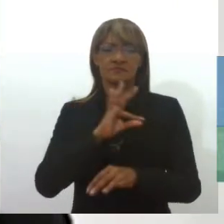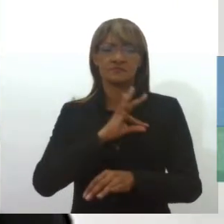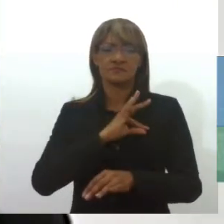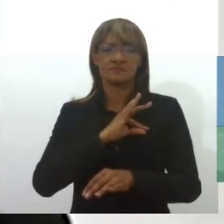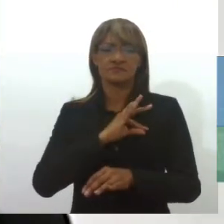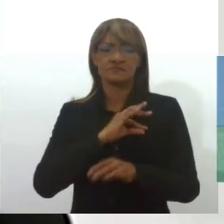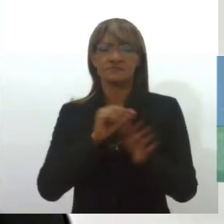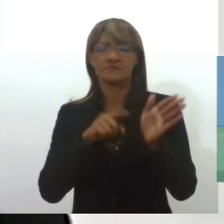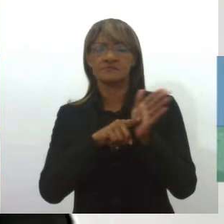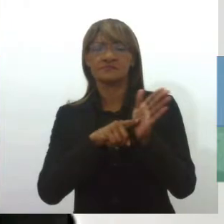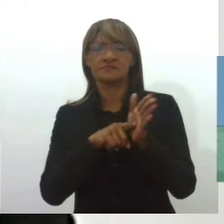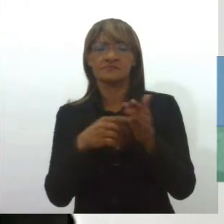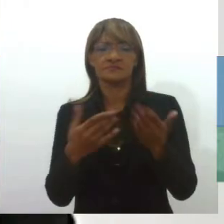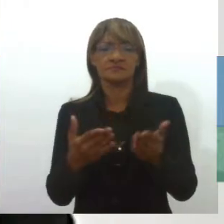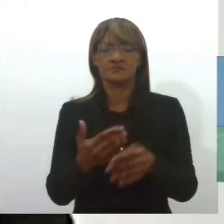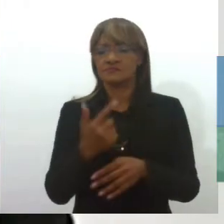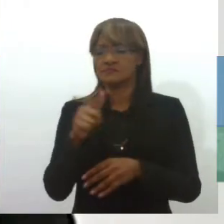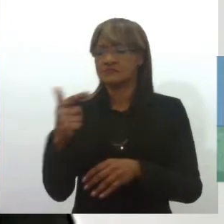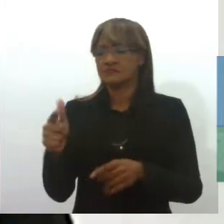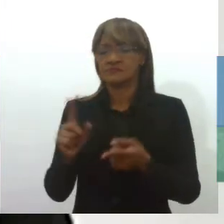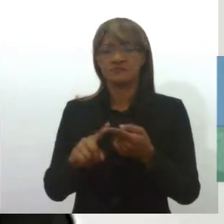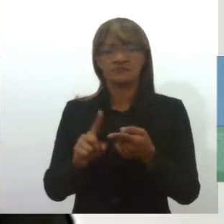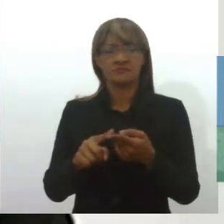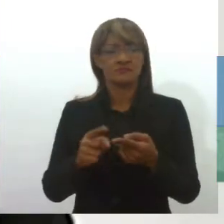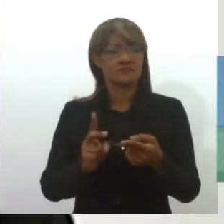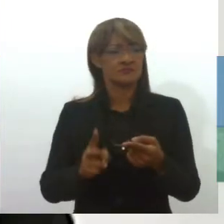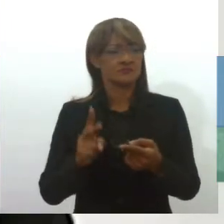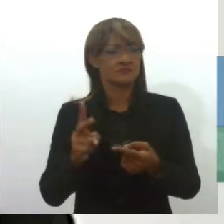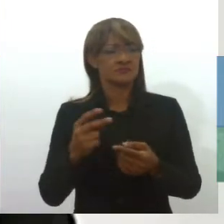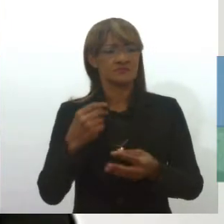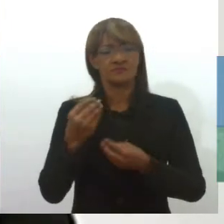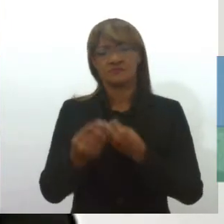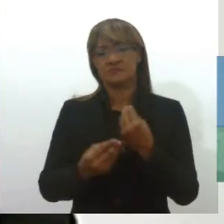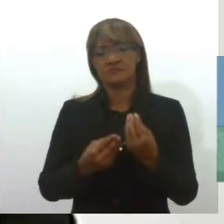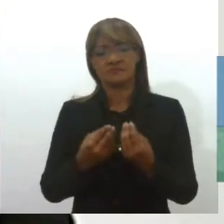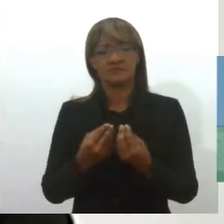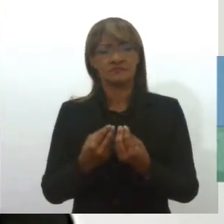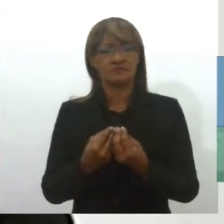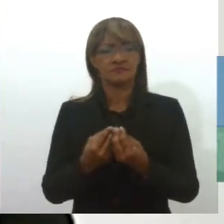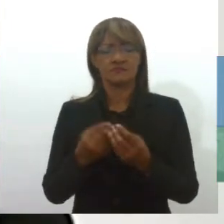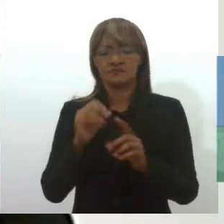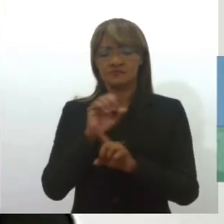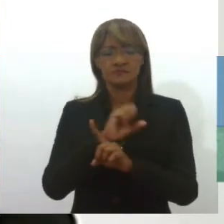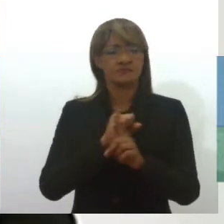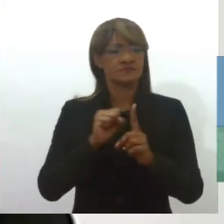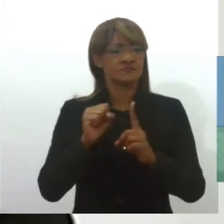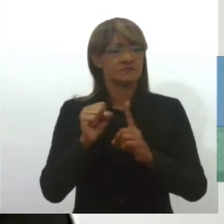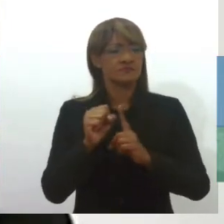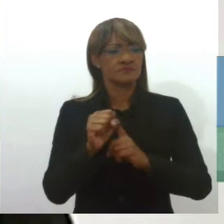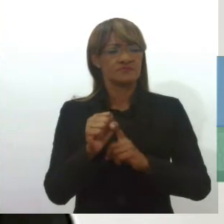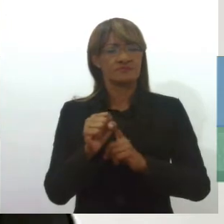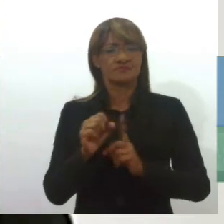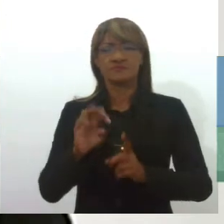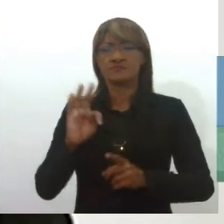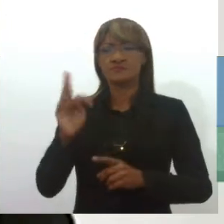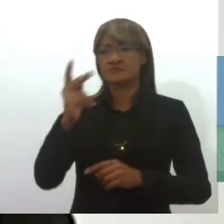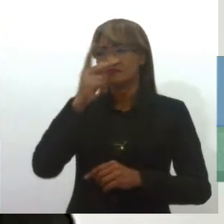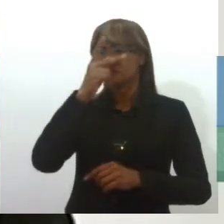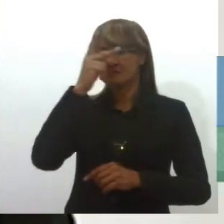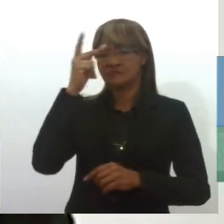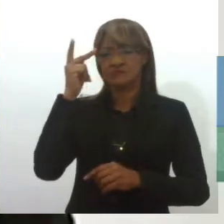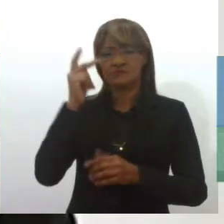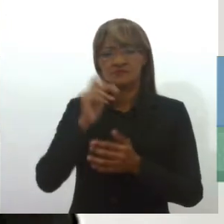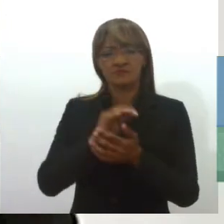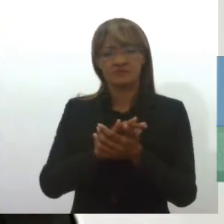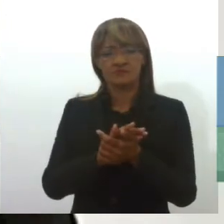outros crimes que acontecem cotidianamente no âmbito da sociedade para que outras pessoas possam relatar